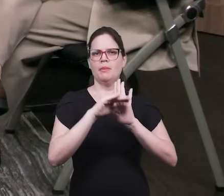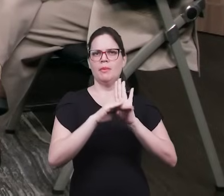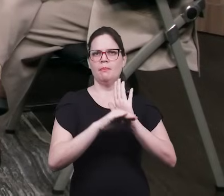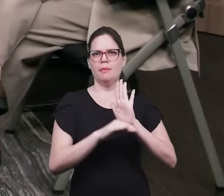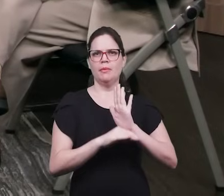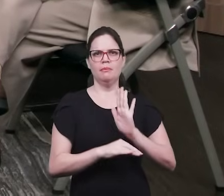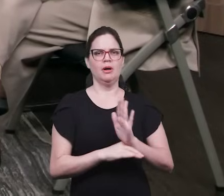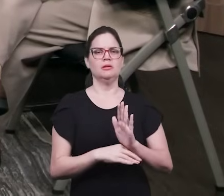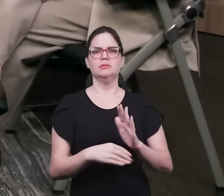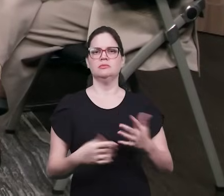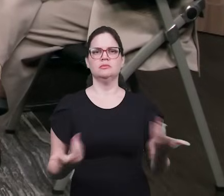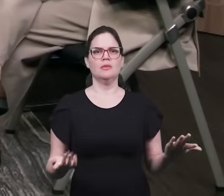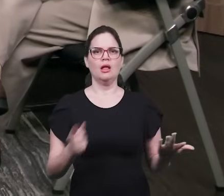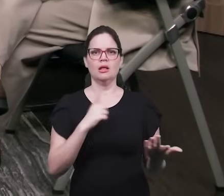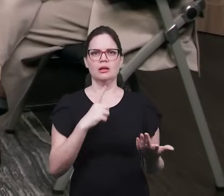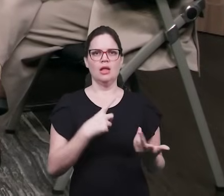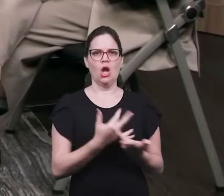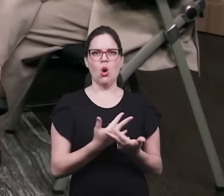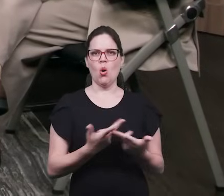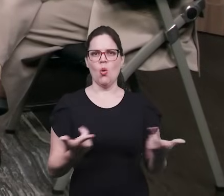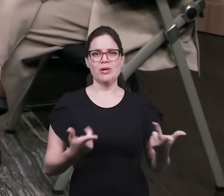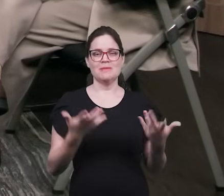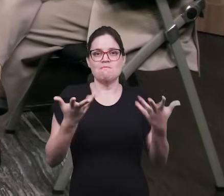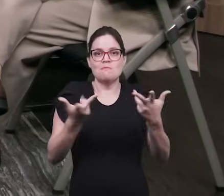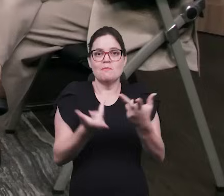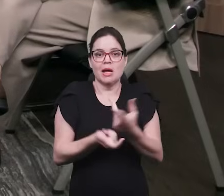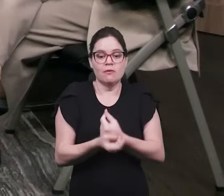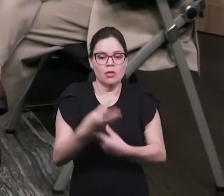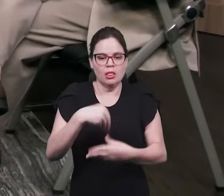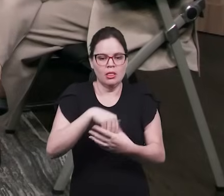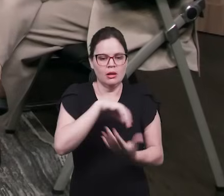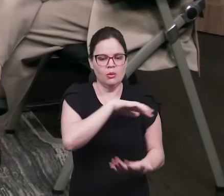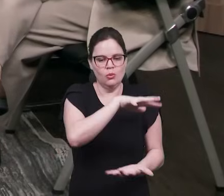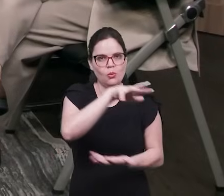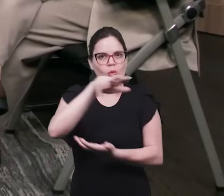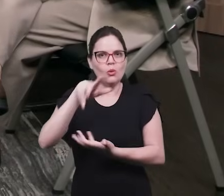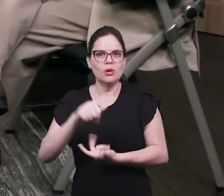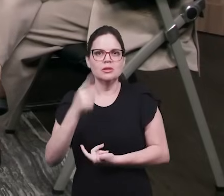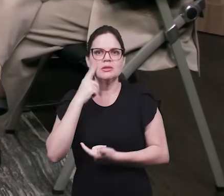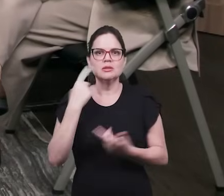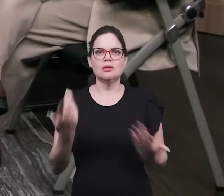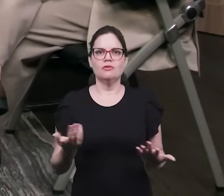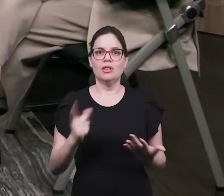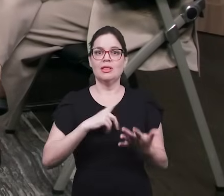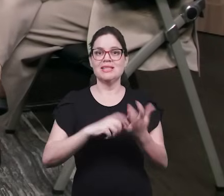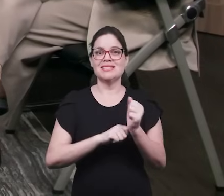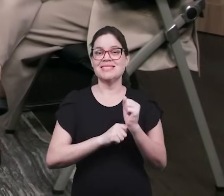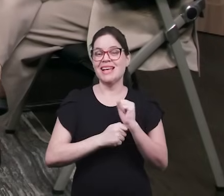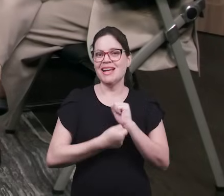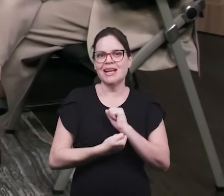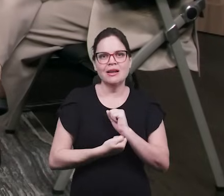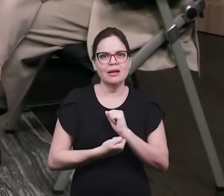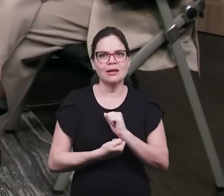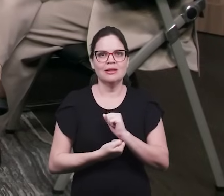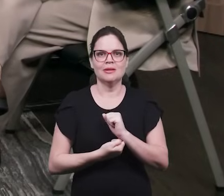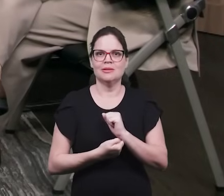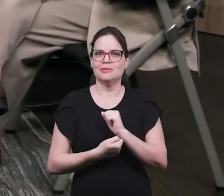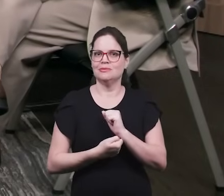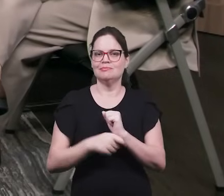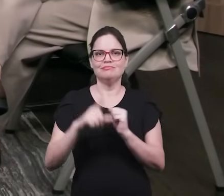série, né, de elementos extraordinários, atômicos, eletromagnéticos. Então,